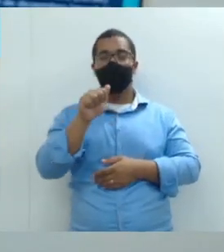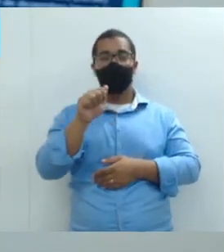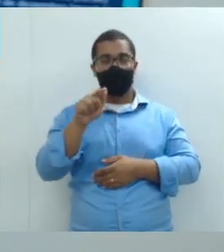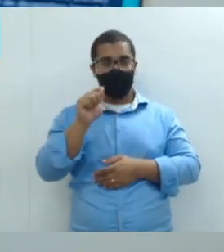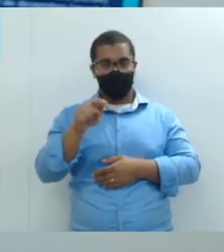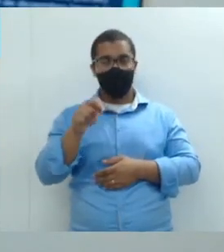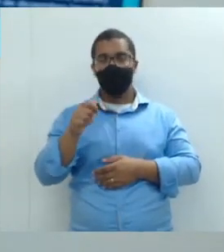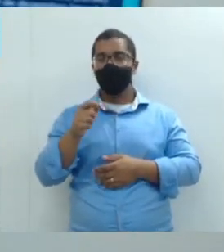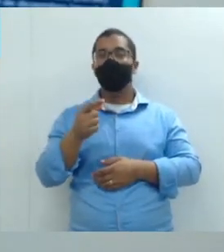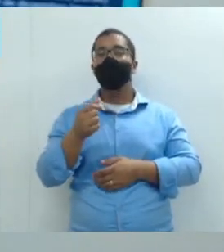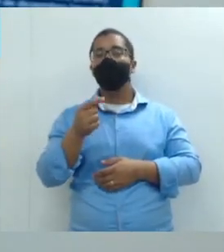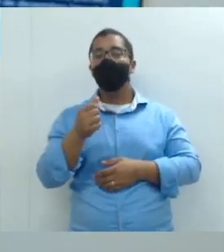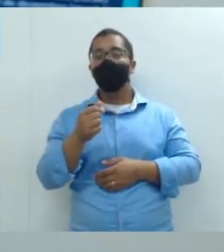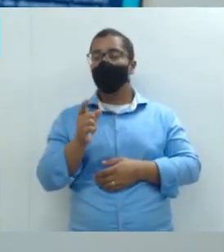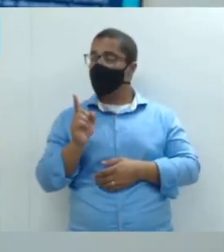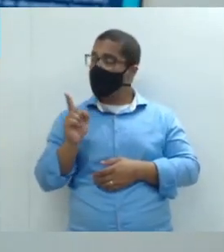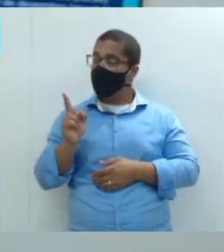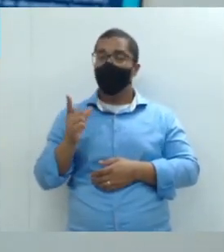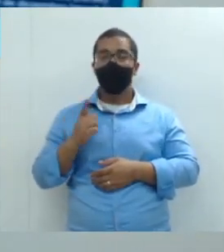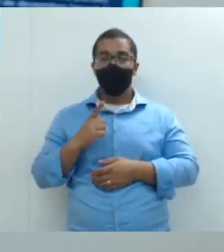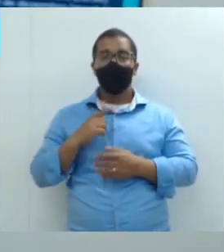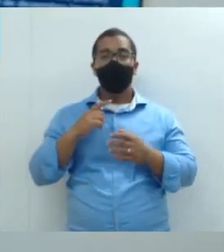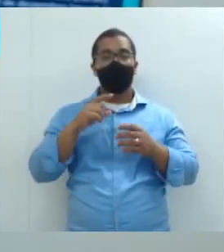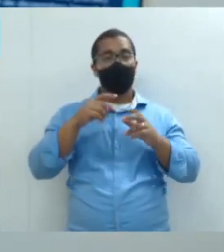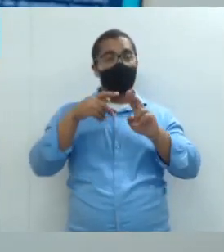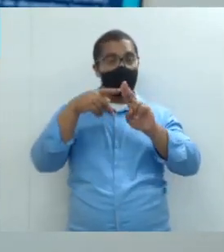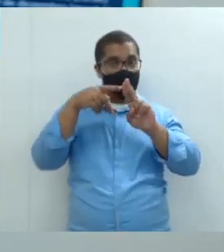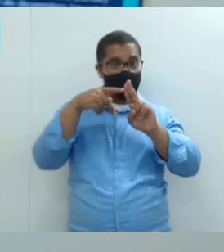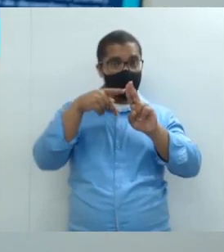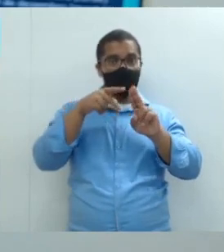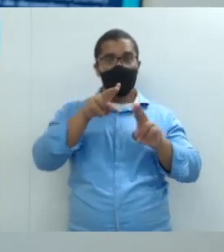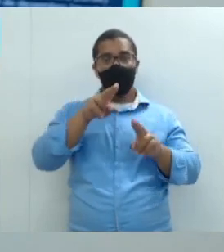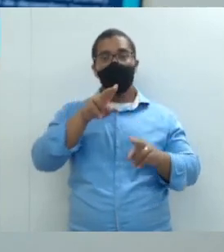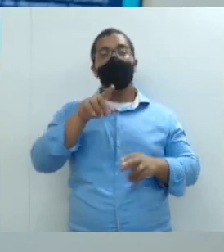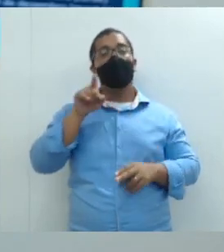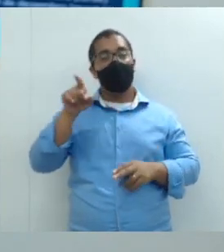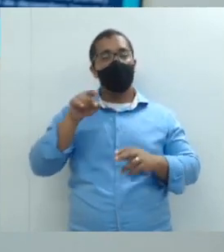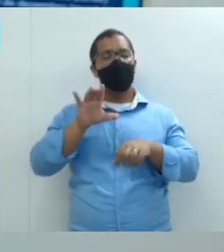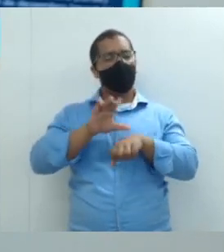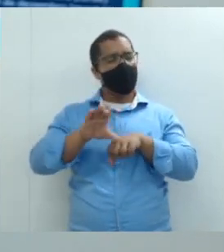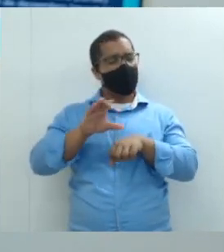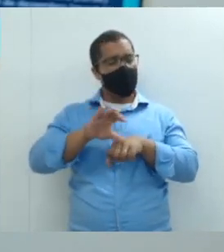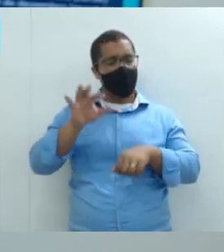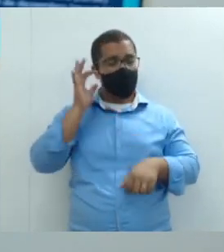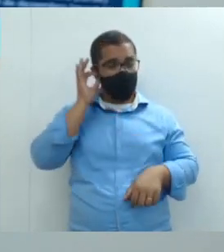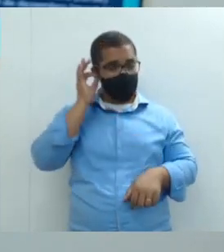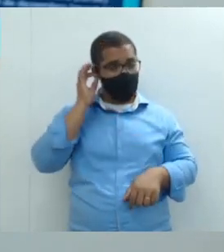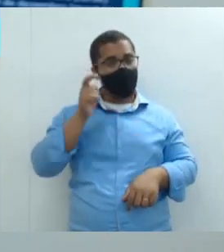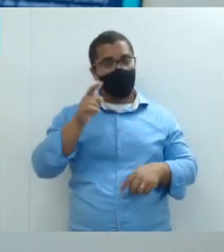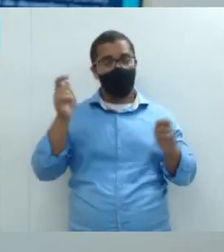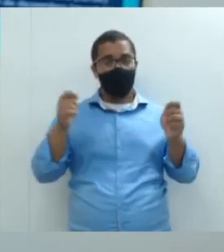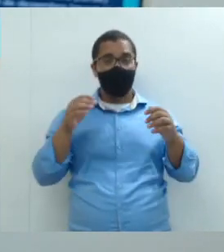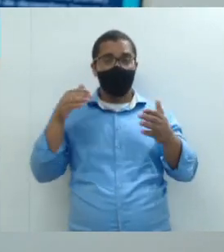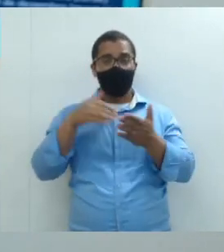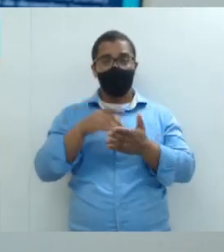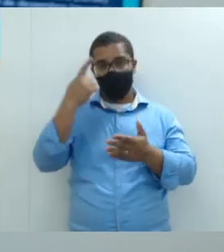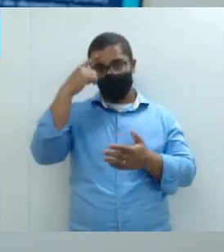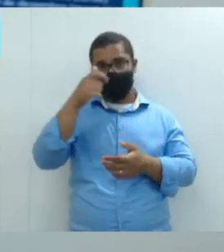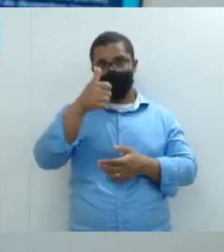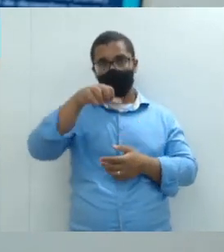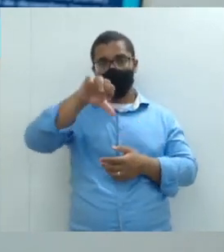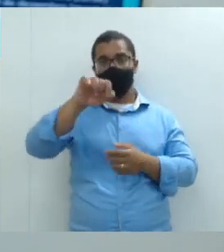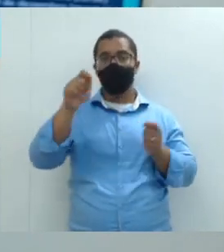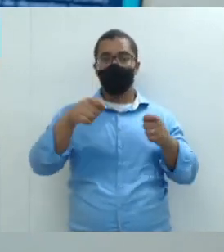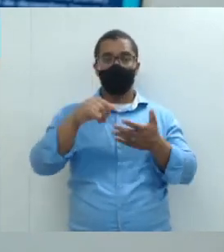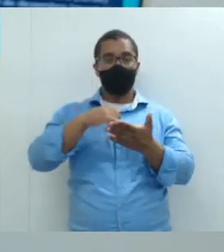aí, não perde, é muito bacana, a Universidade de Pernambuco vale muito a pena, tem cursos incríveis, tá? E você tem até o dia 19